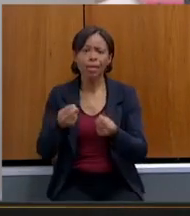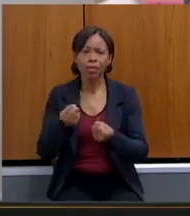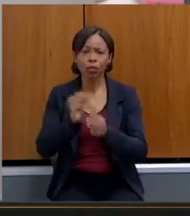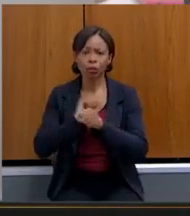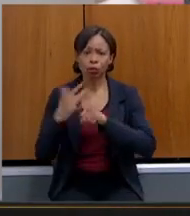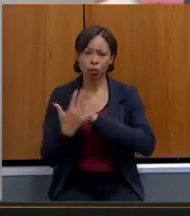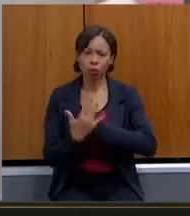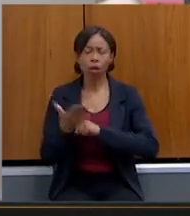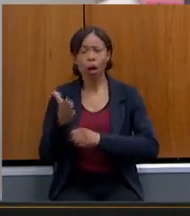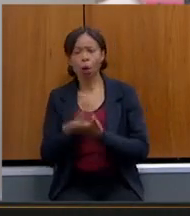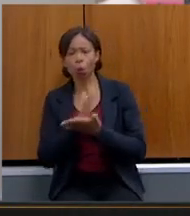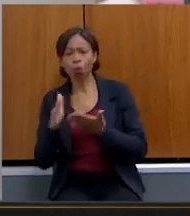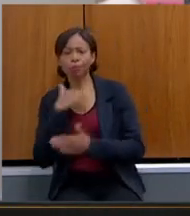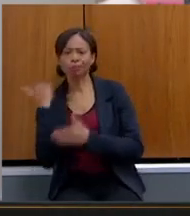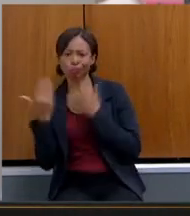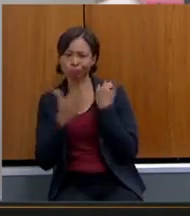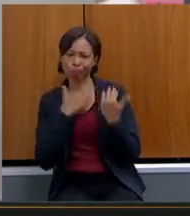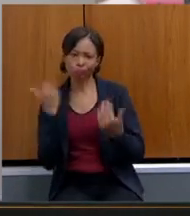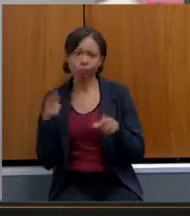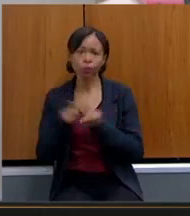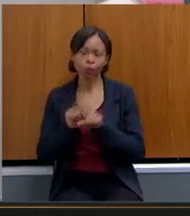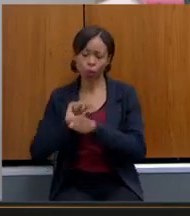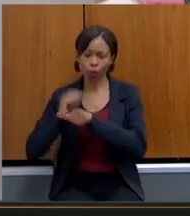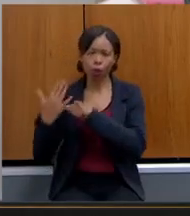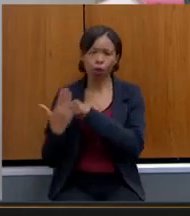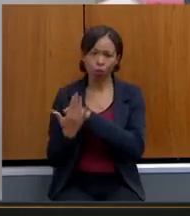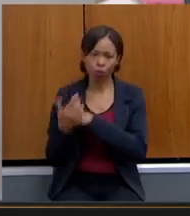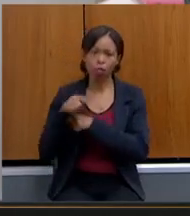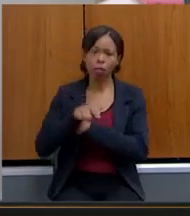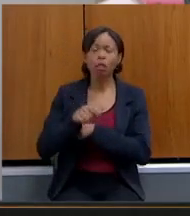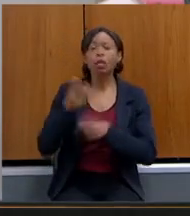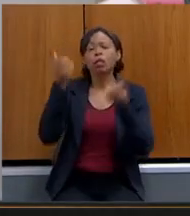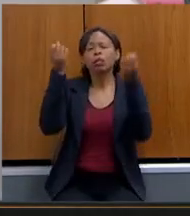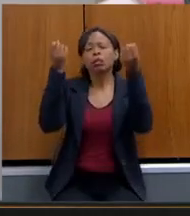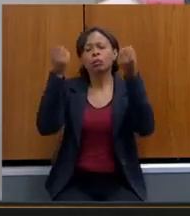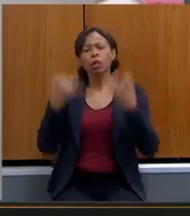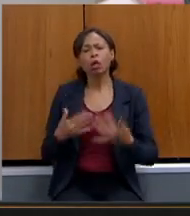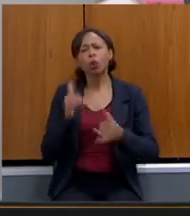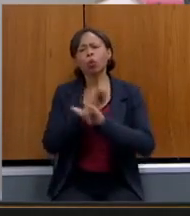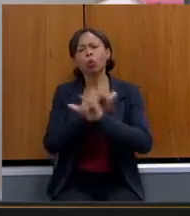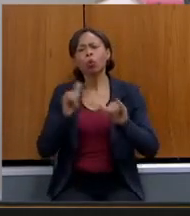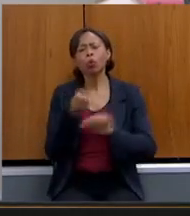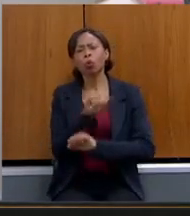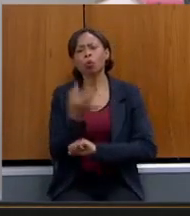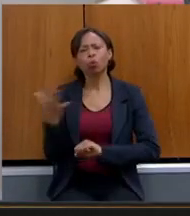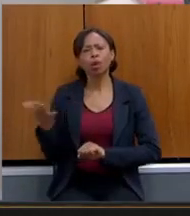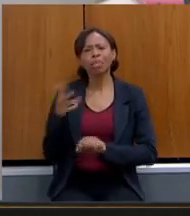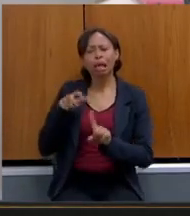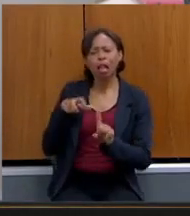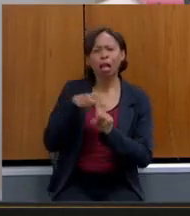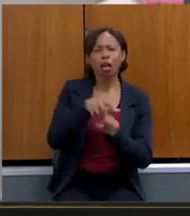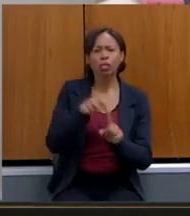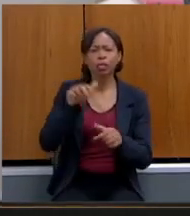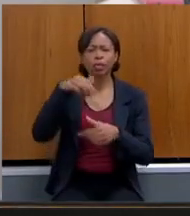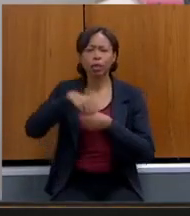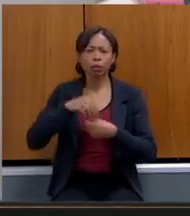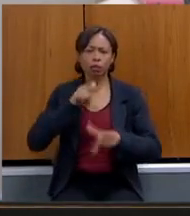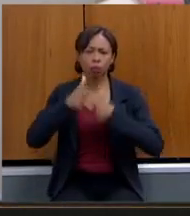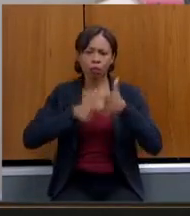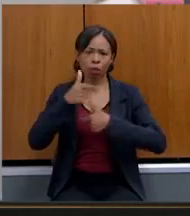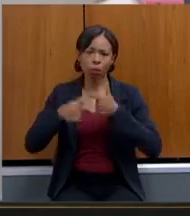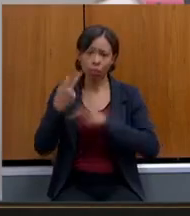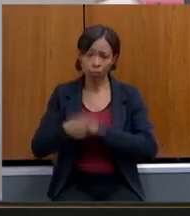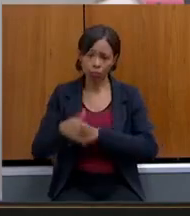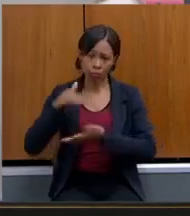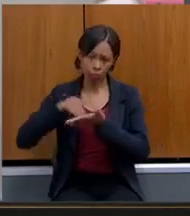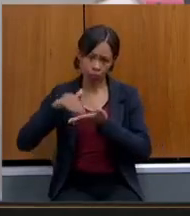que faleceram em virtude dessa contaminação e ainda seja informado o número de comunicações de acidente de trabalho expedidas por